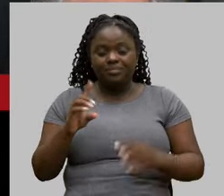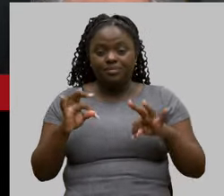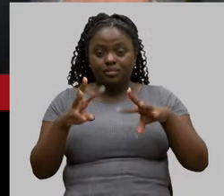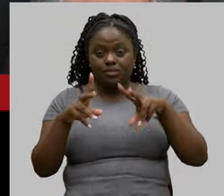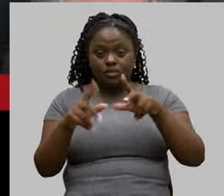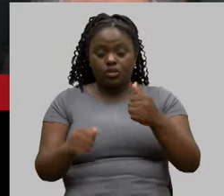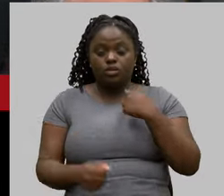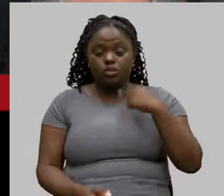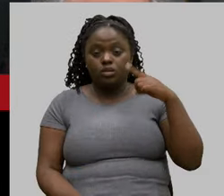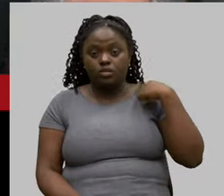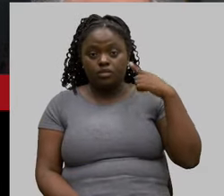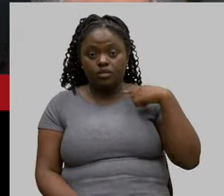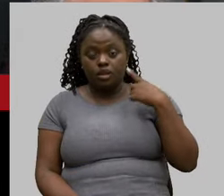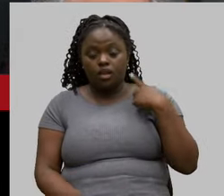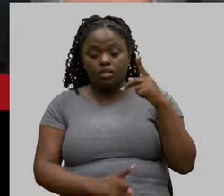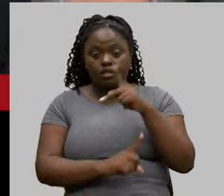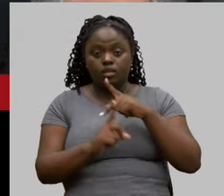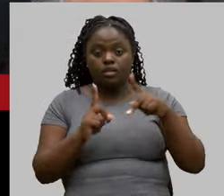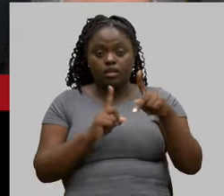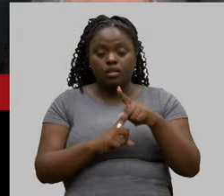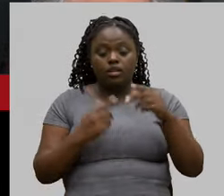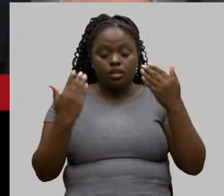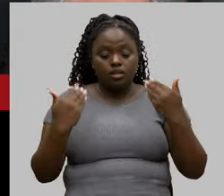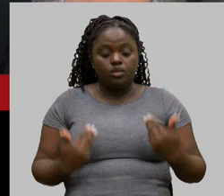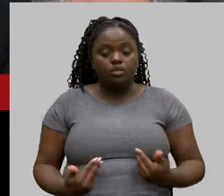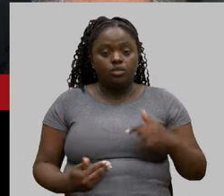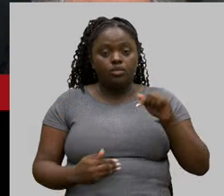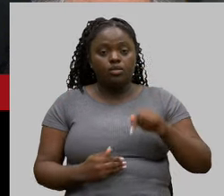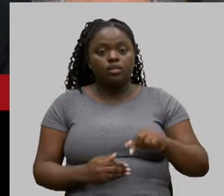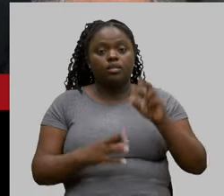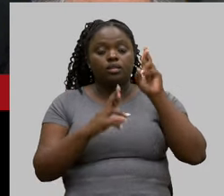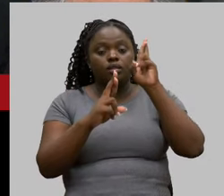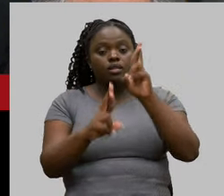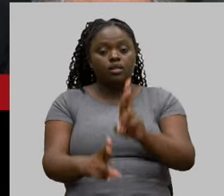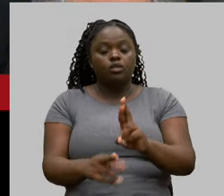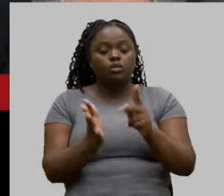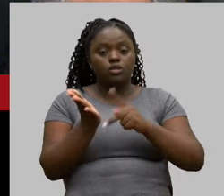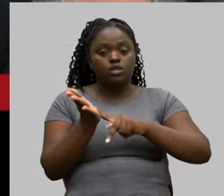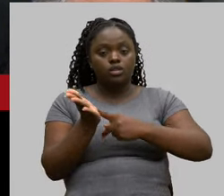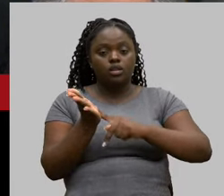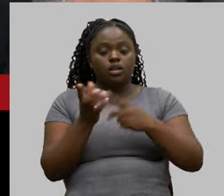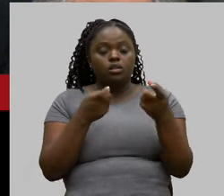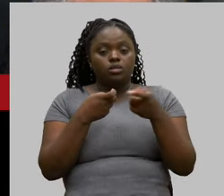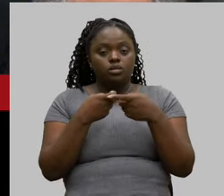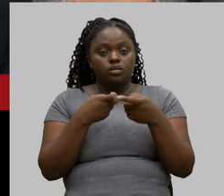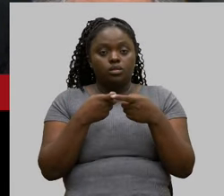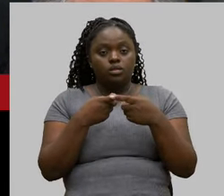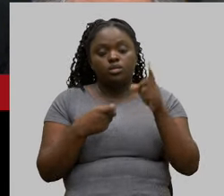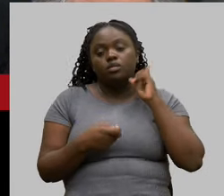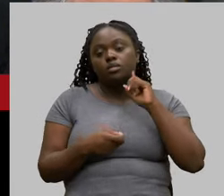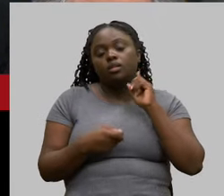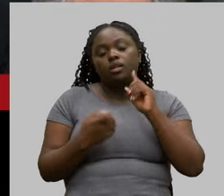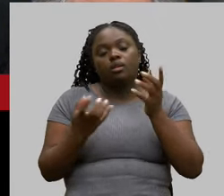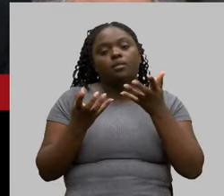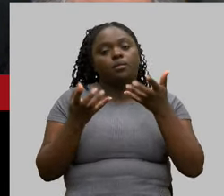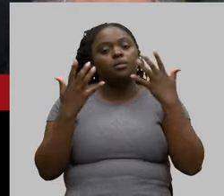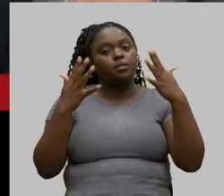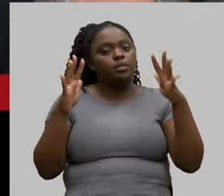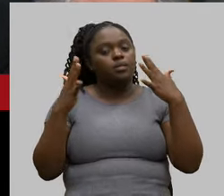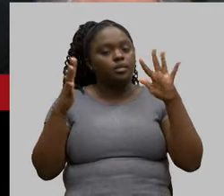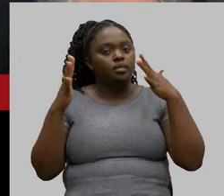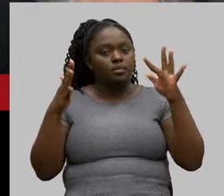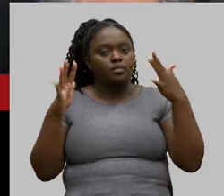advogada previdenciarista e da aqui estou representando o sindicato dos médicos do Estado de Minas Gerais eh eu quero parabenizar pela